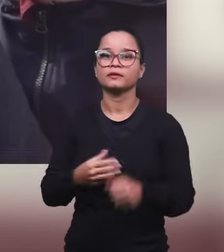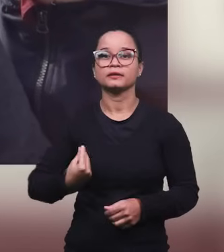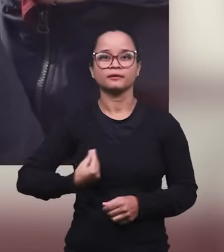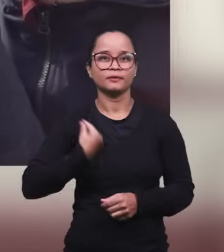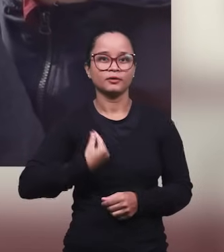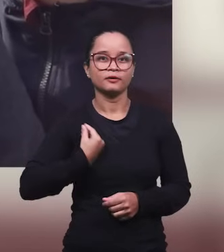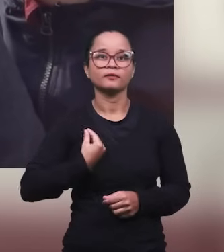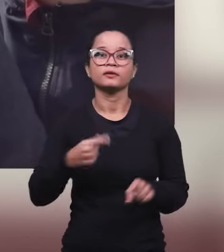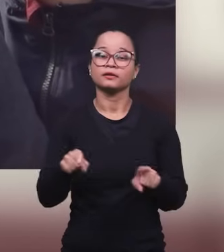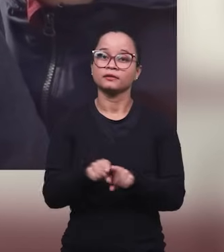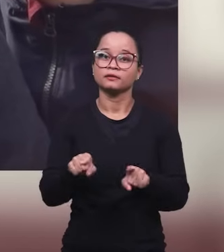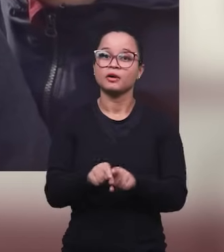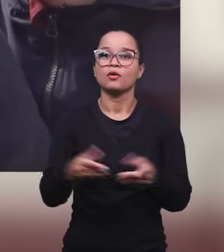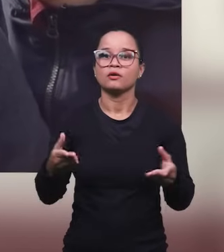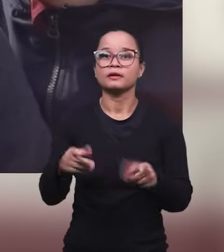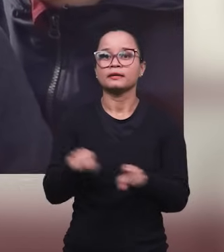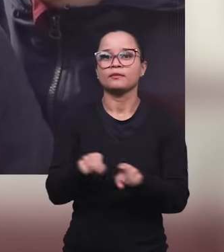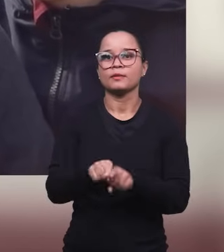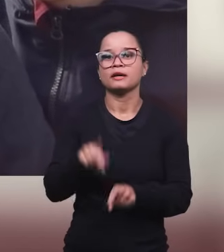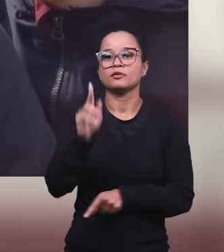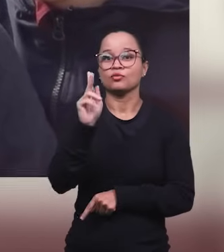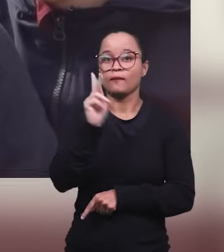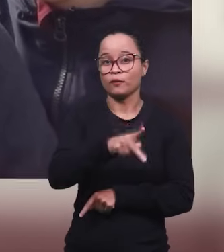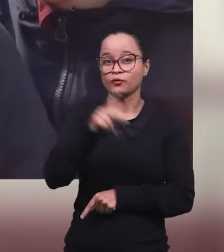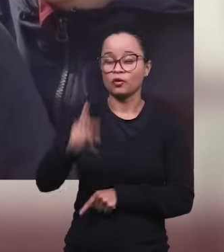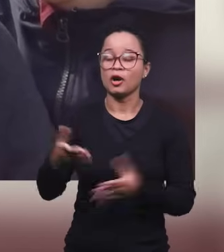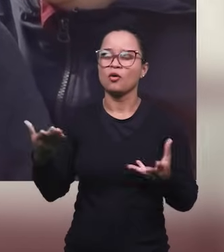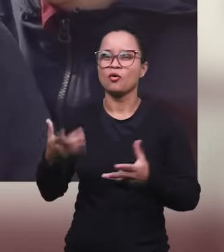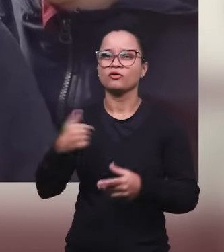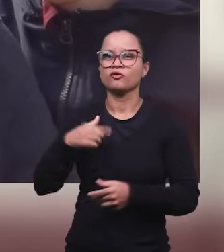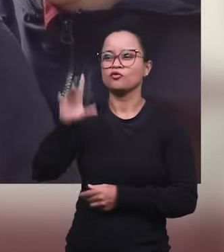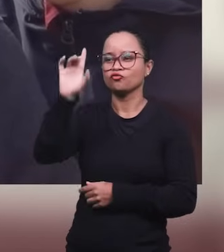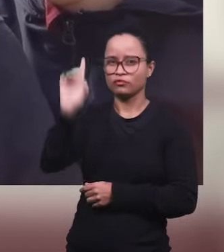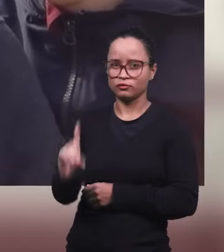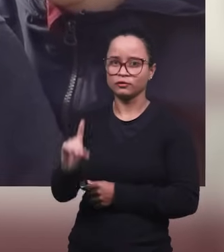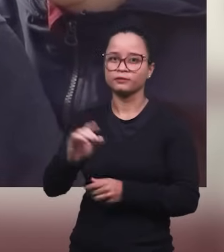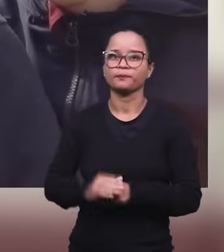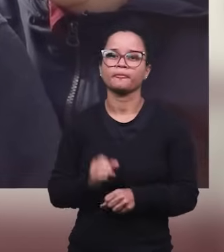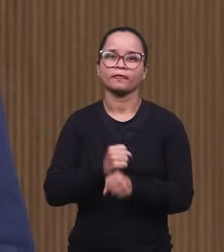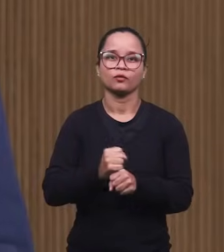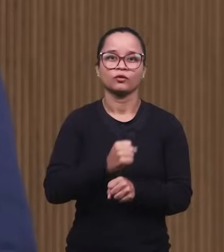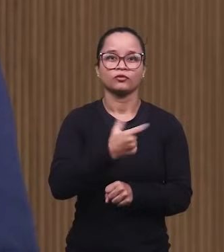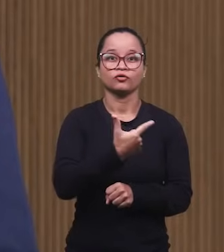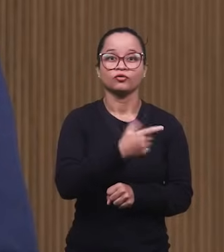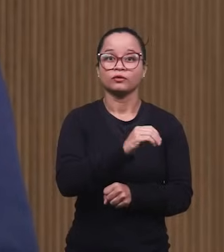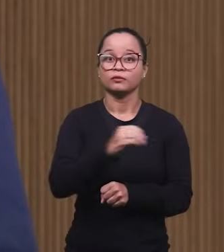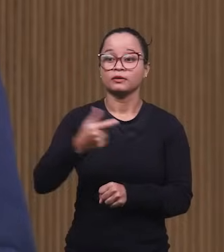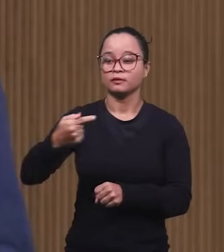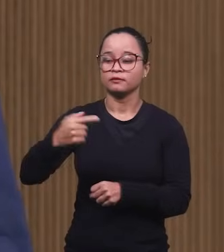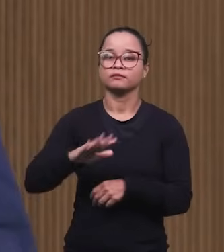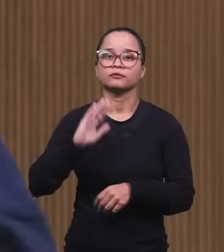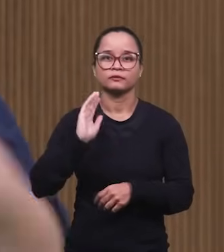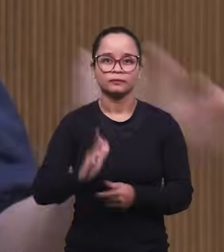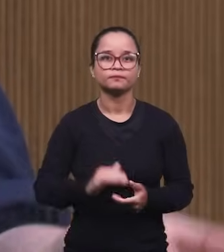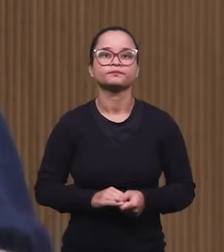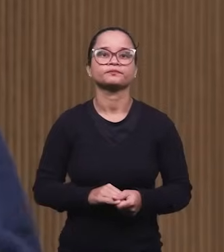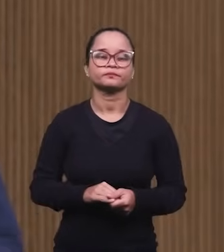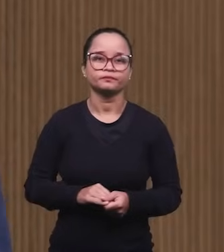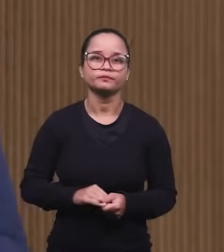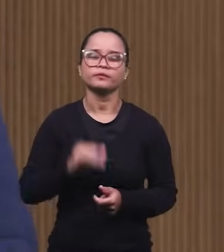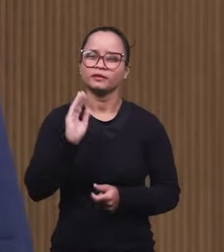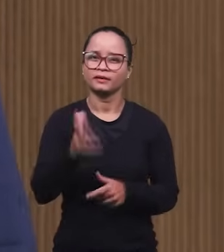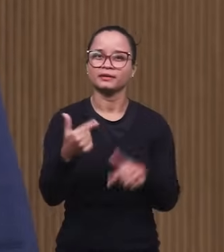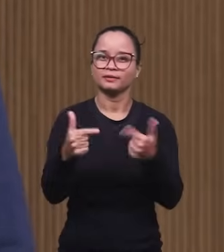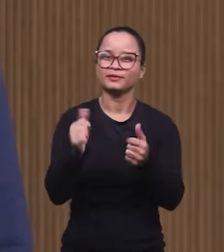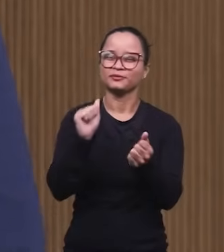sou professora, hoje estou como diretora de escola desde 2007, Já até trabalhamos juntas, eu, Denise e